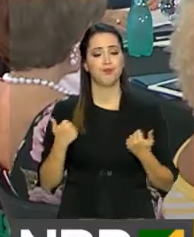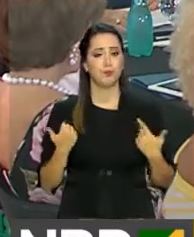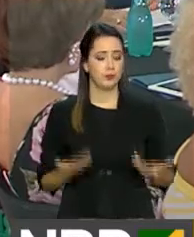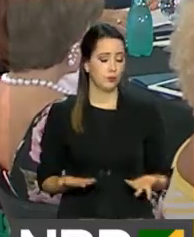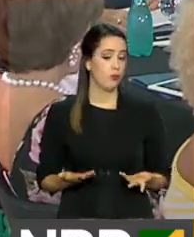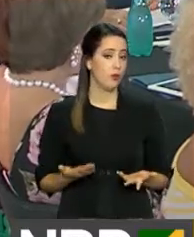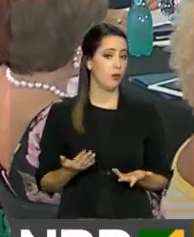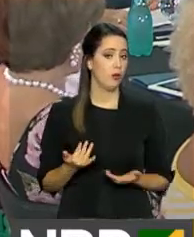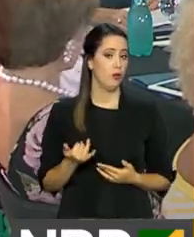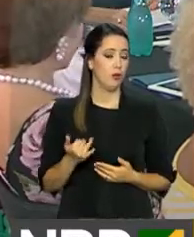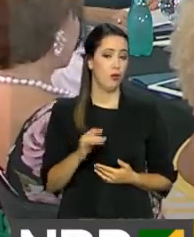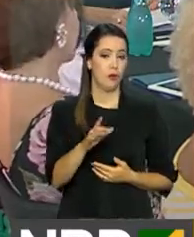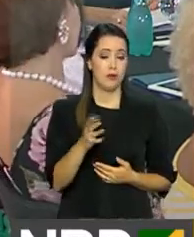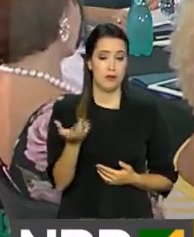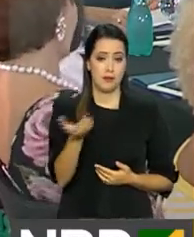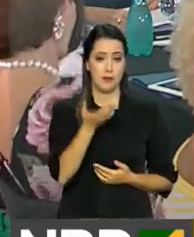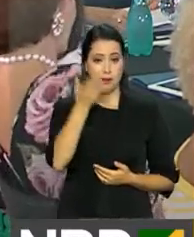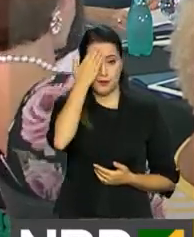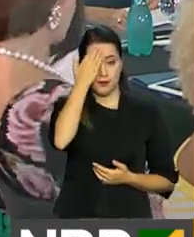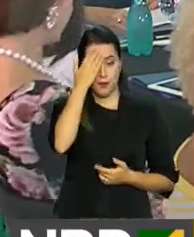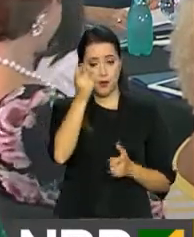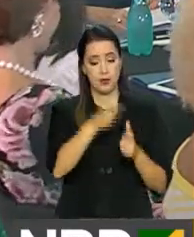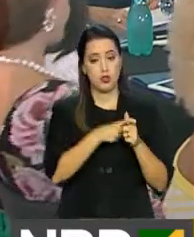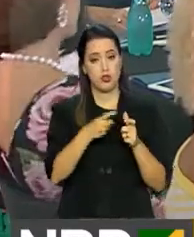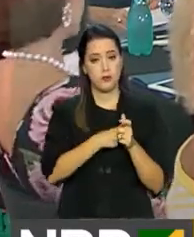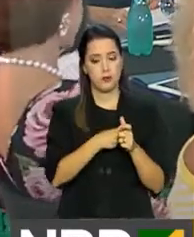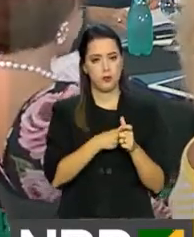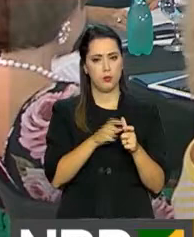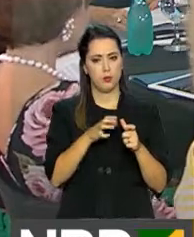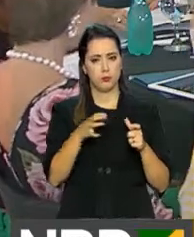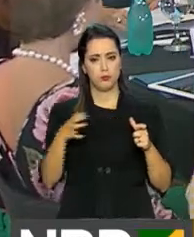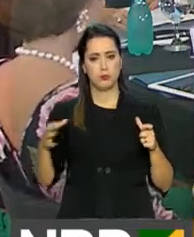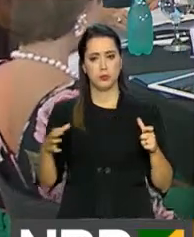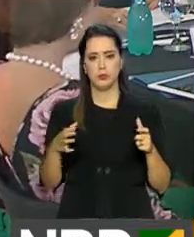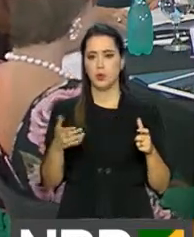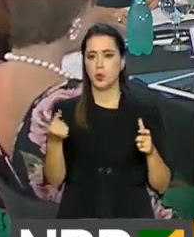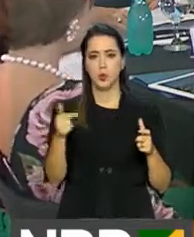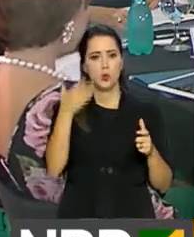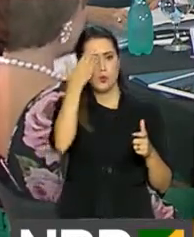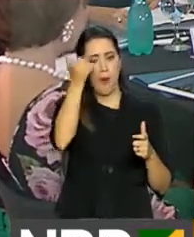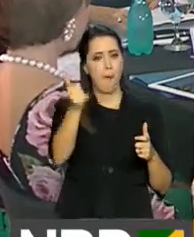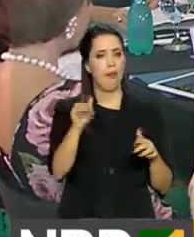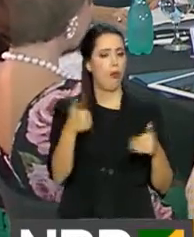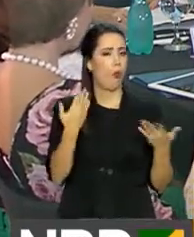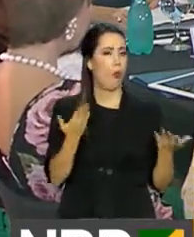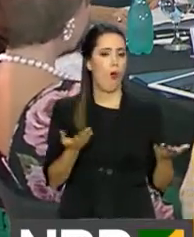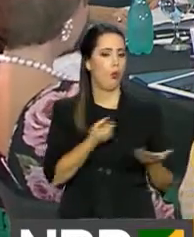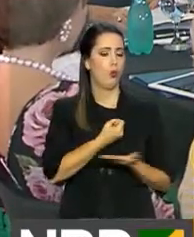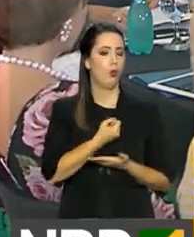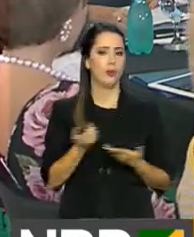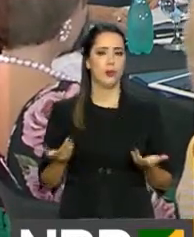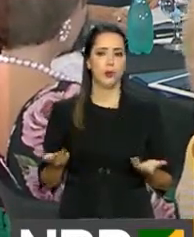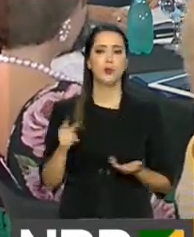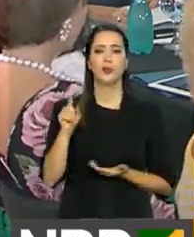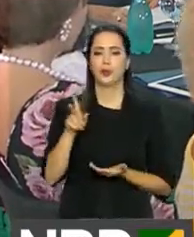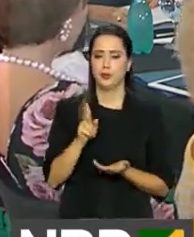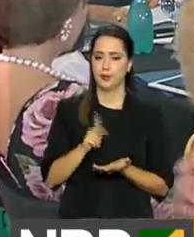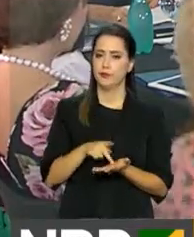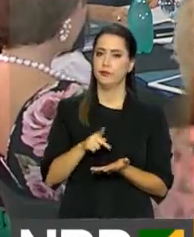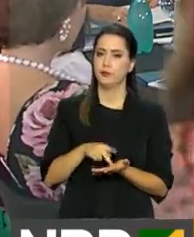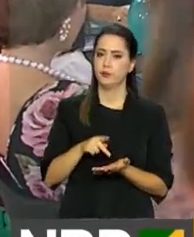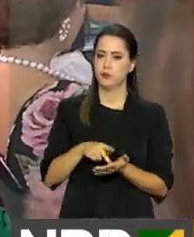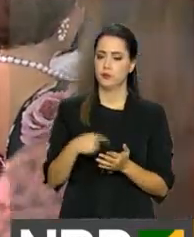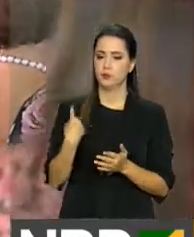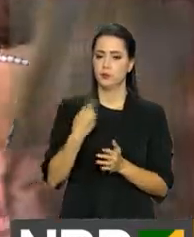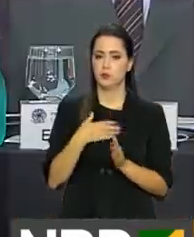sequer o tamanho do déficit público era conhecido tanto isso é verdade que quando chegamos aqui a